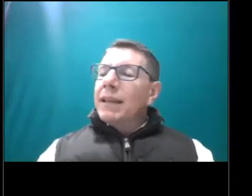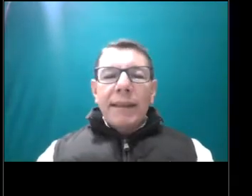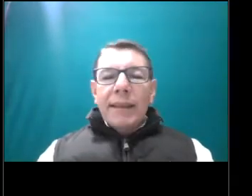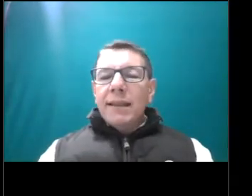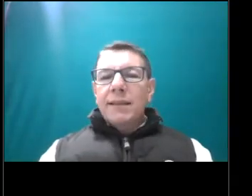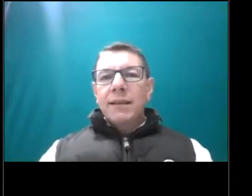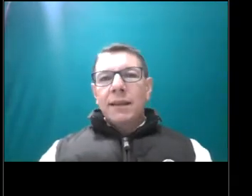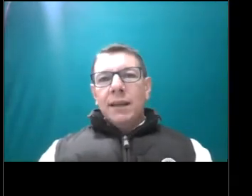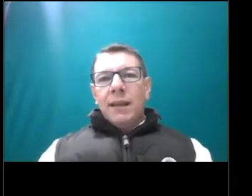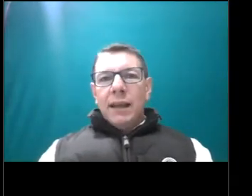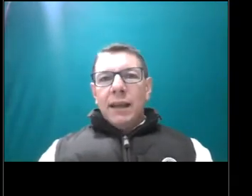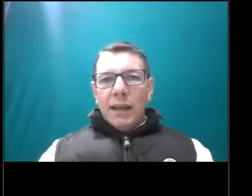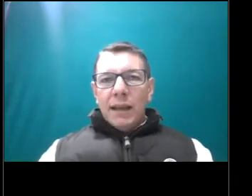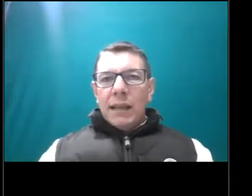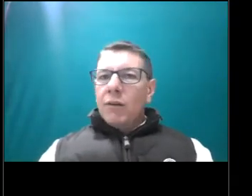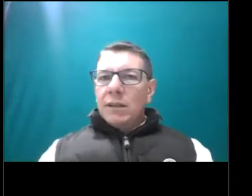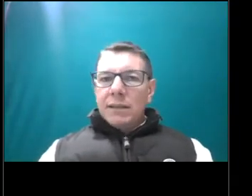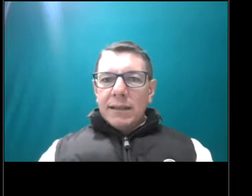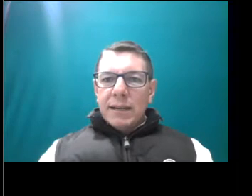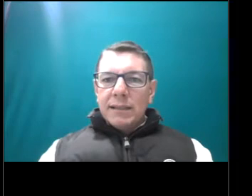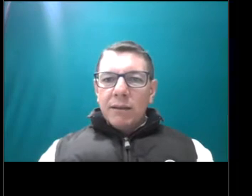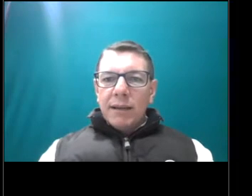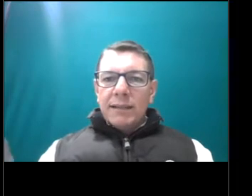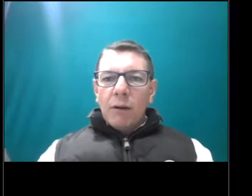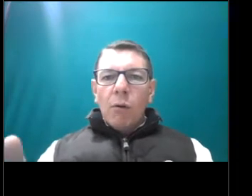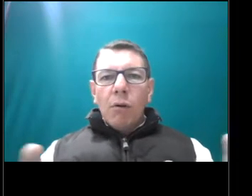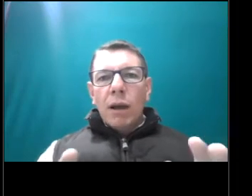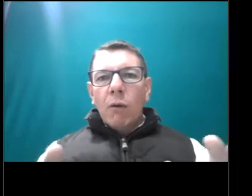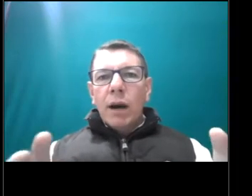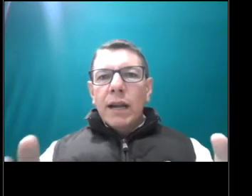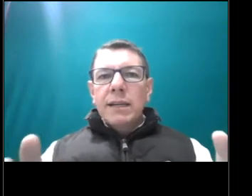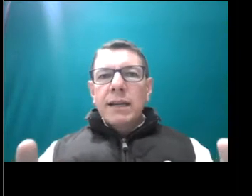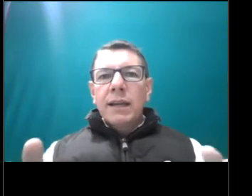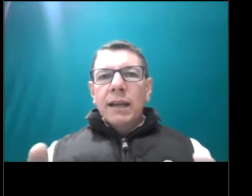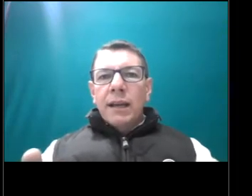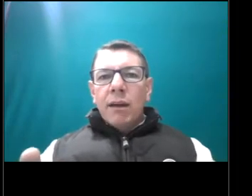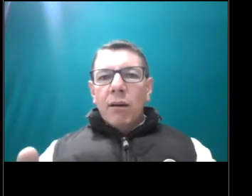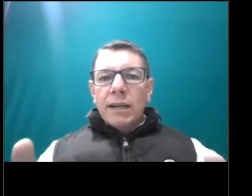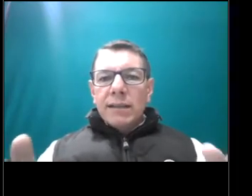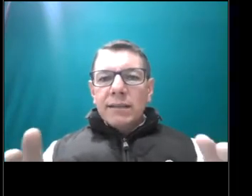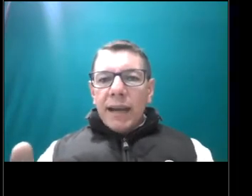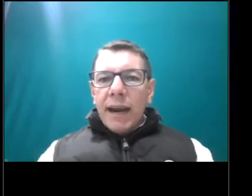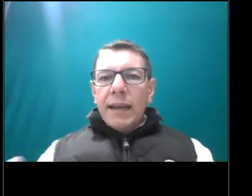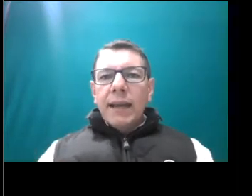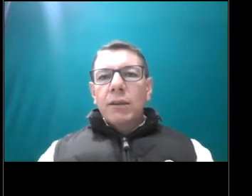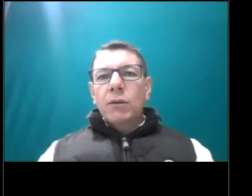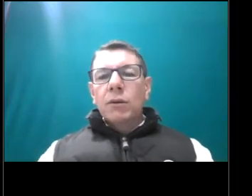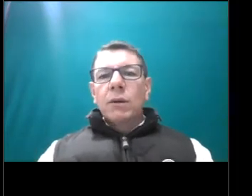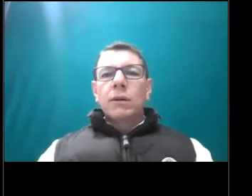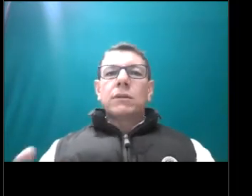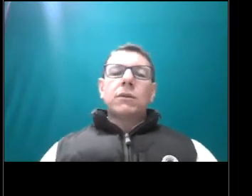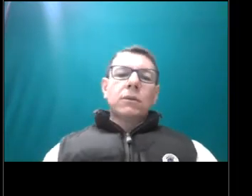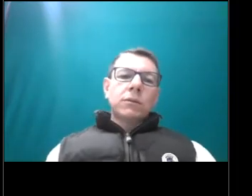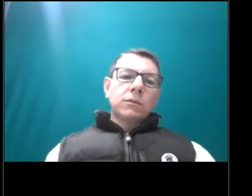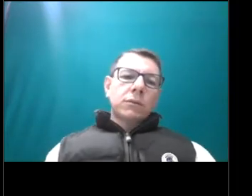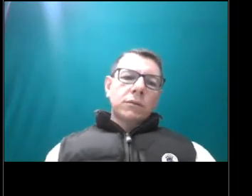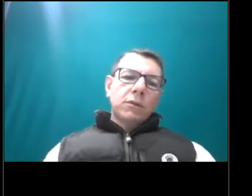conhecimento, independente da onde que seja. Então, esse é o grande o grande cerne aí